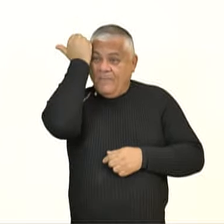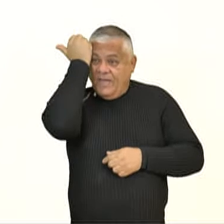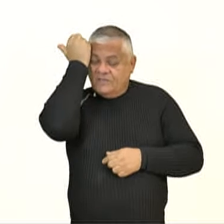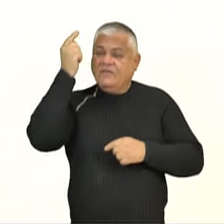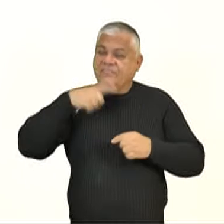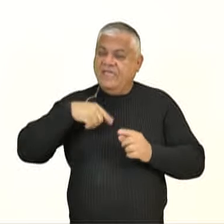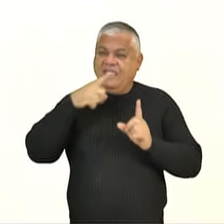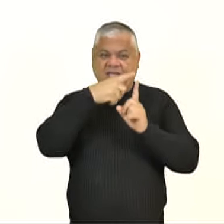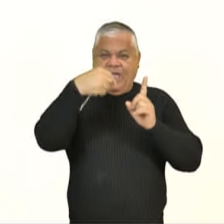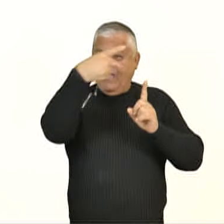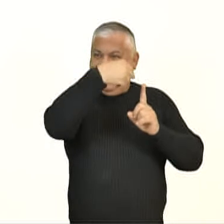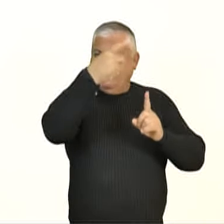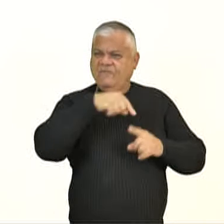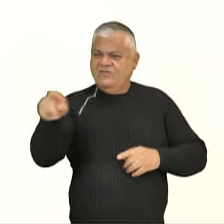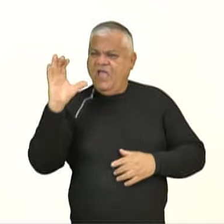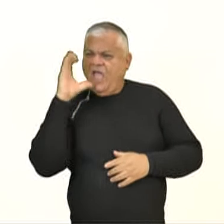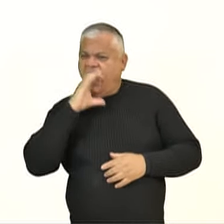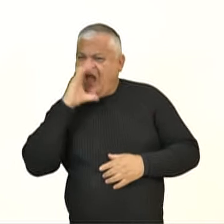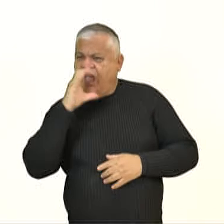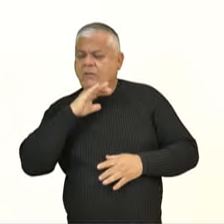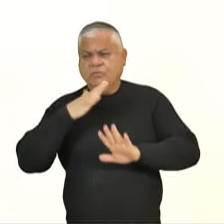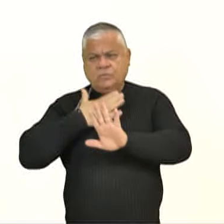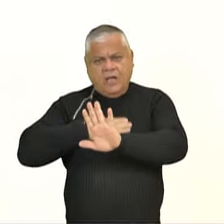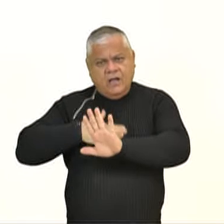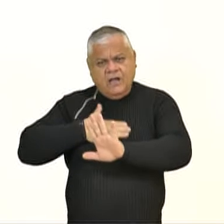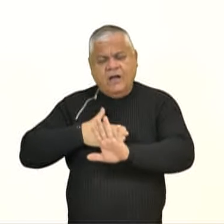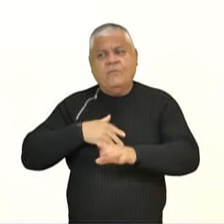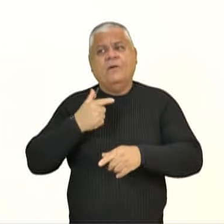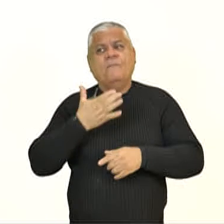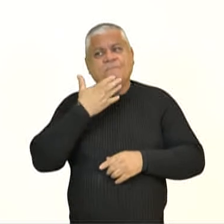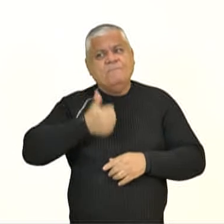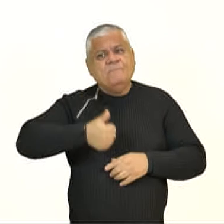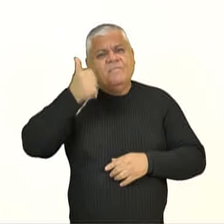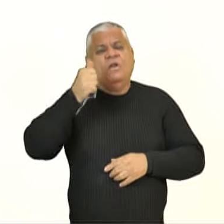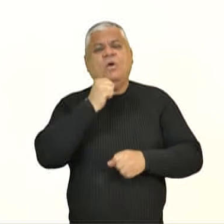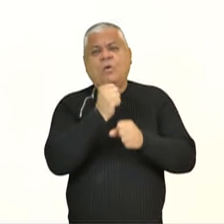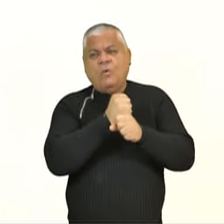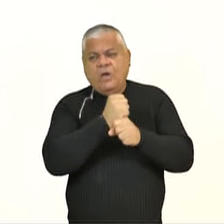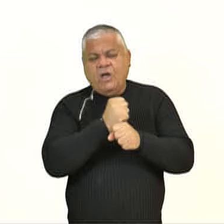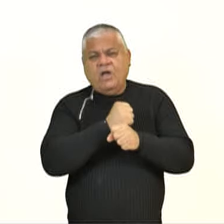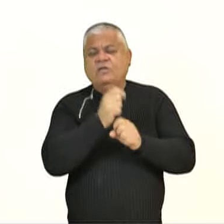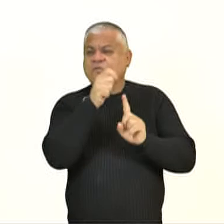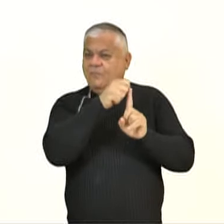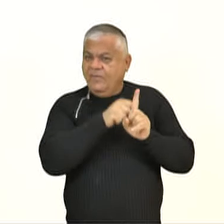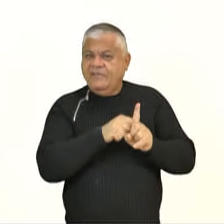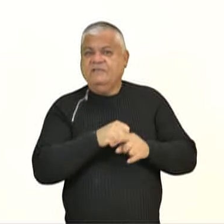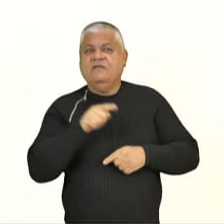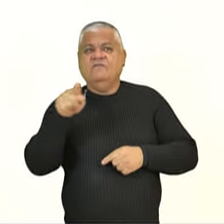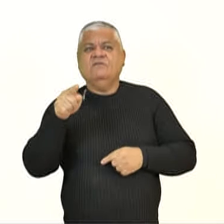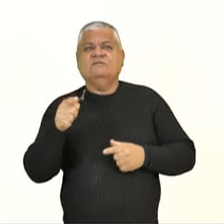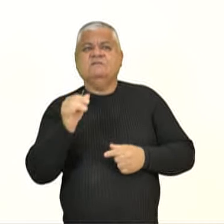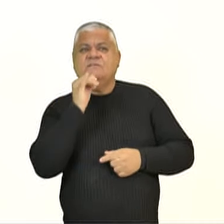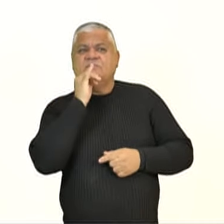ramos. Não te apresses tu, Inês, maior o ano com mês. Quando te